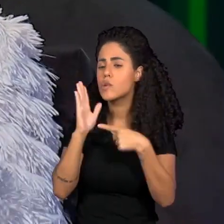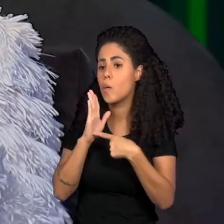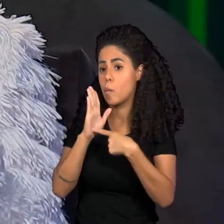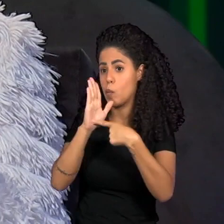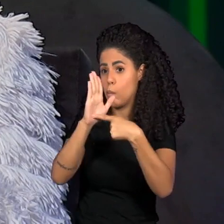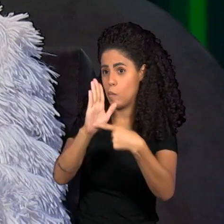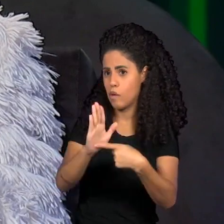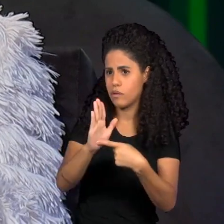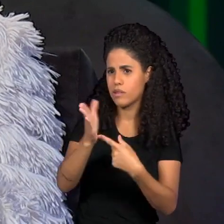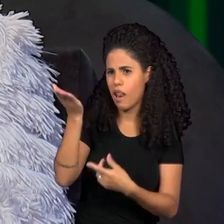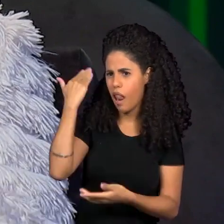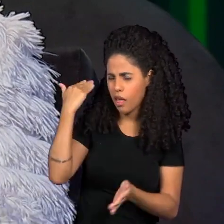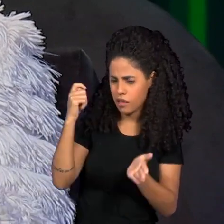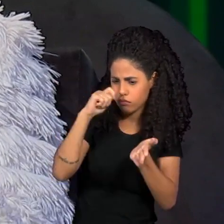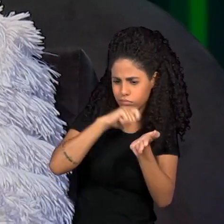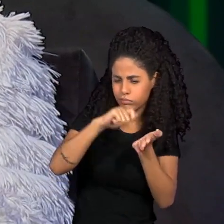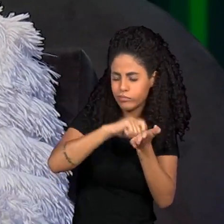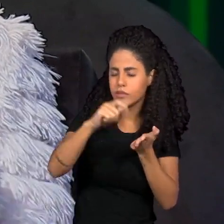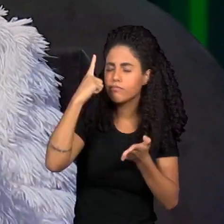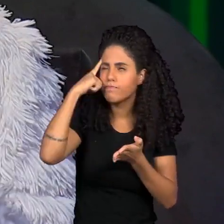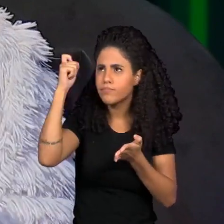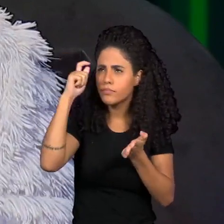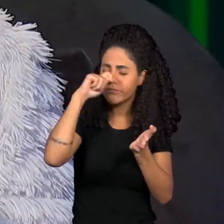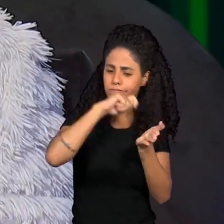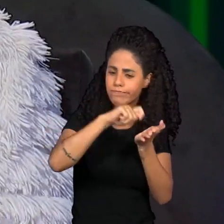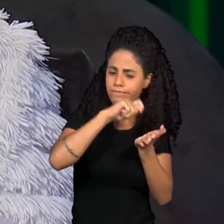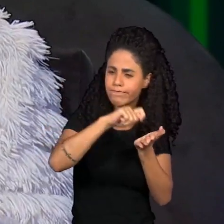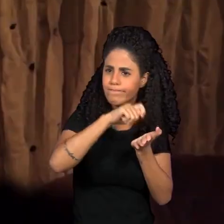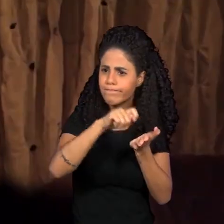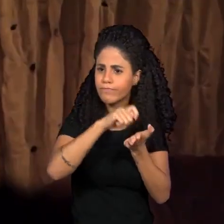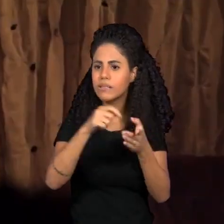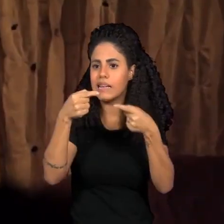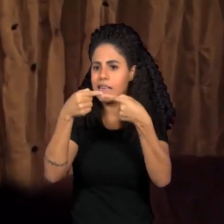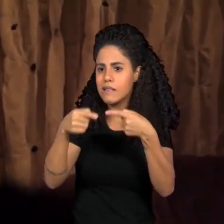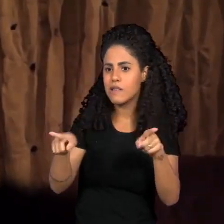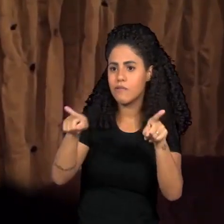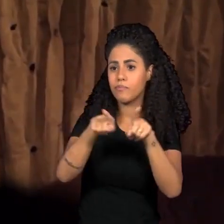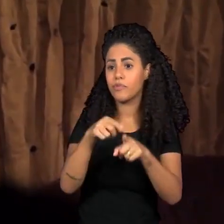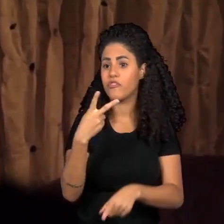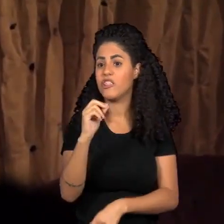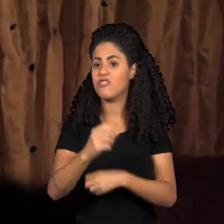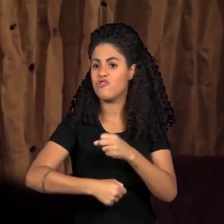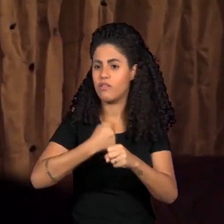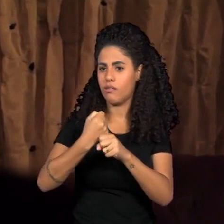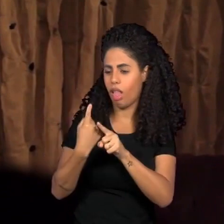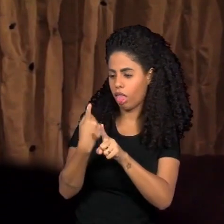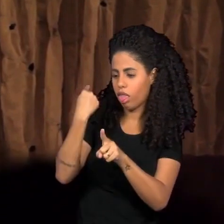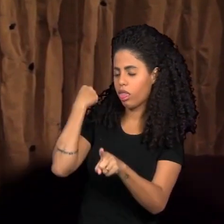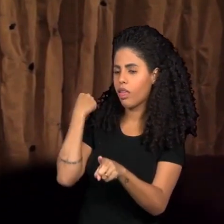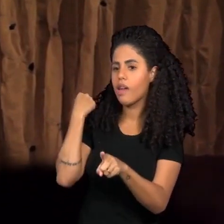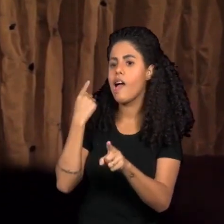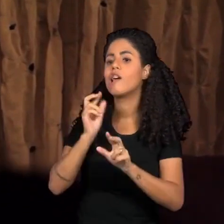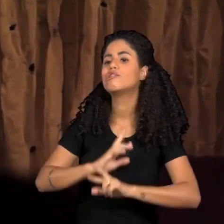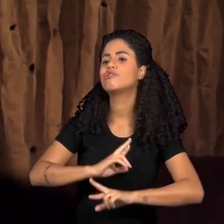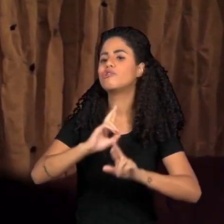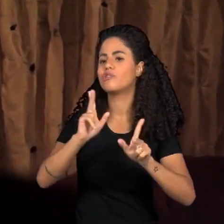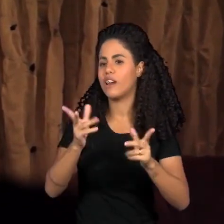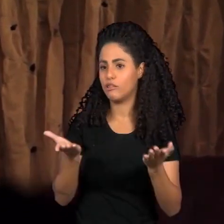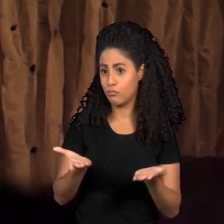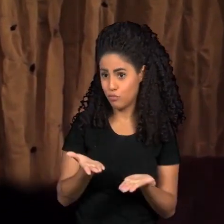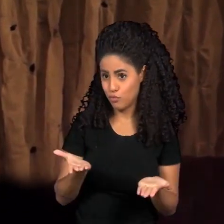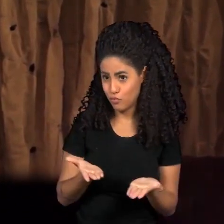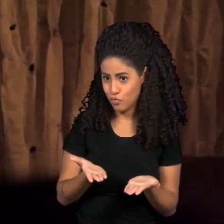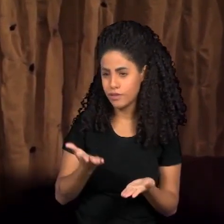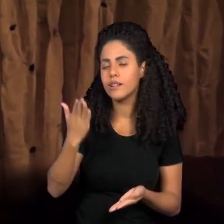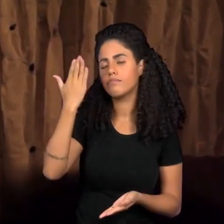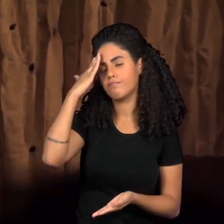no tempo que ela foi escrita e pensada e estreada, há 20 anos atrás, era um cenário totalmente diferente. Uma coisa eu tenho certeza, o